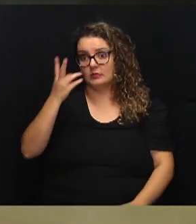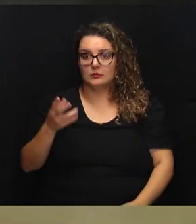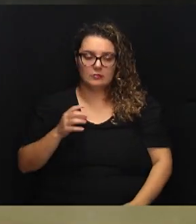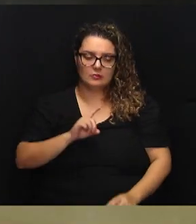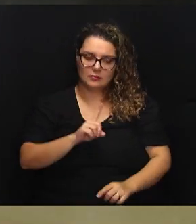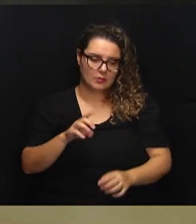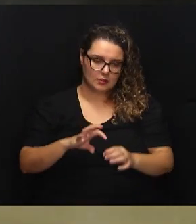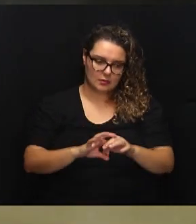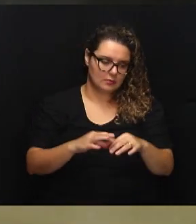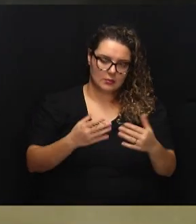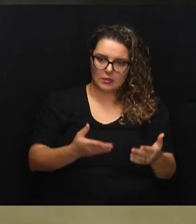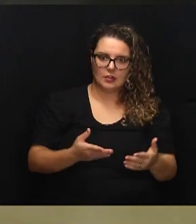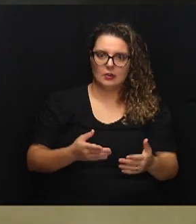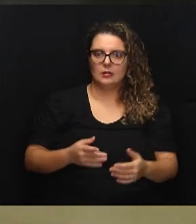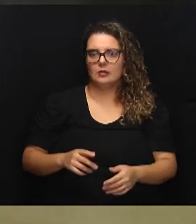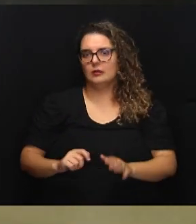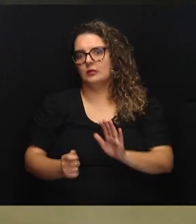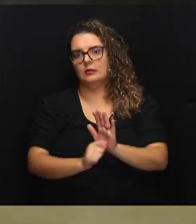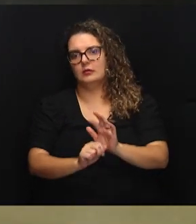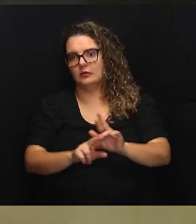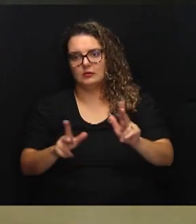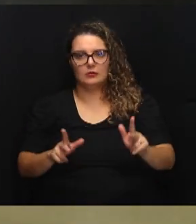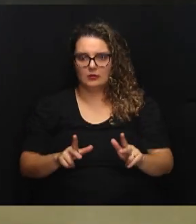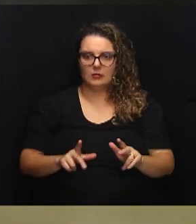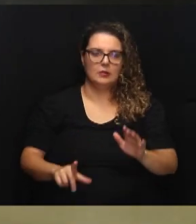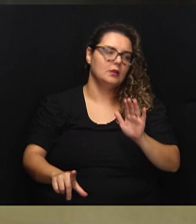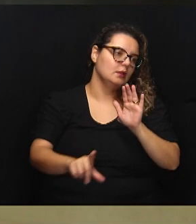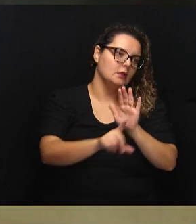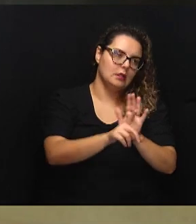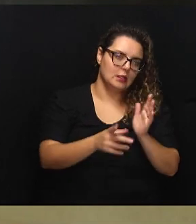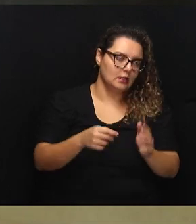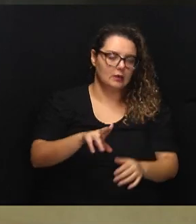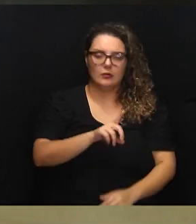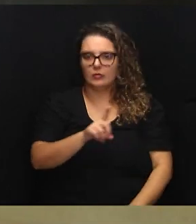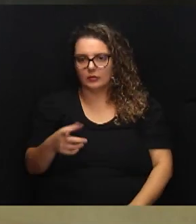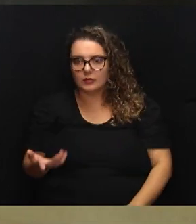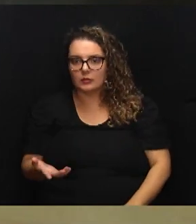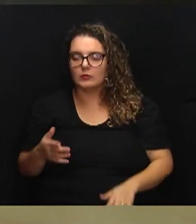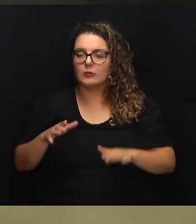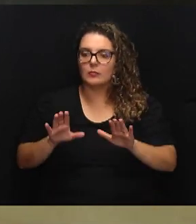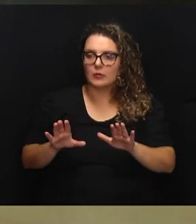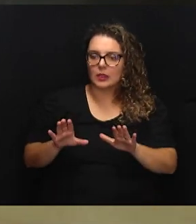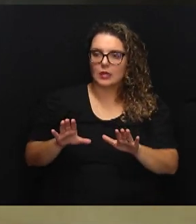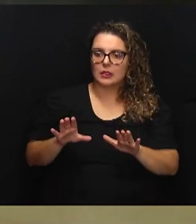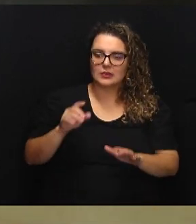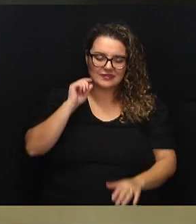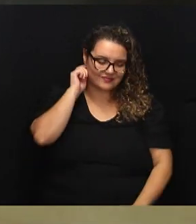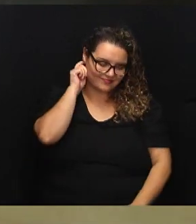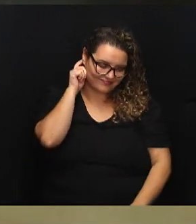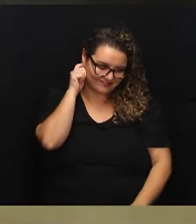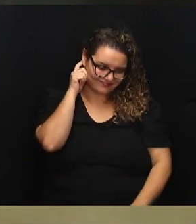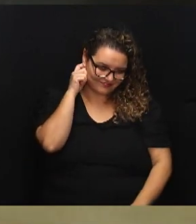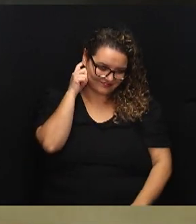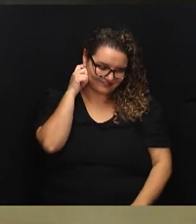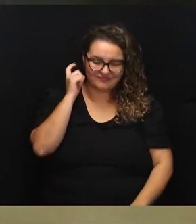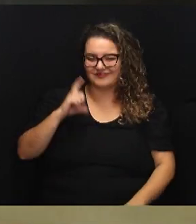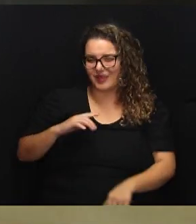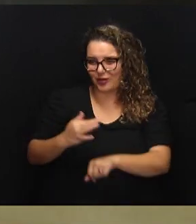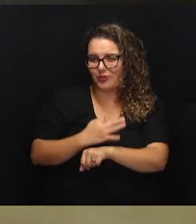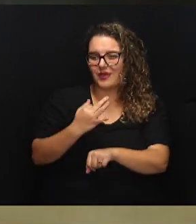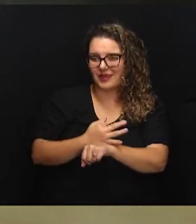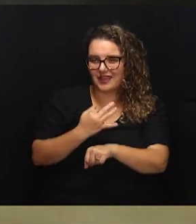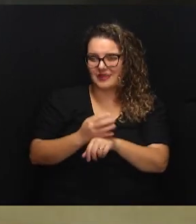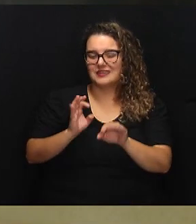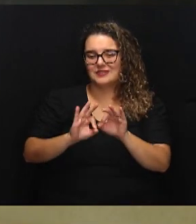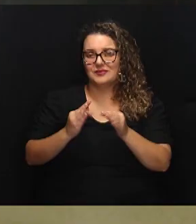com entorpecentes, lícitos ou ilícitos, mas mesmo assim ainda existe uma resistência da família.